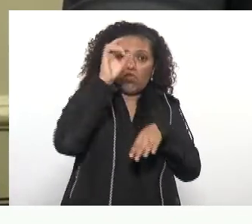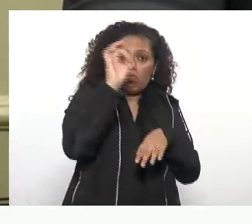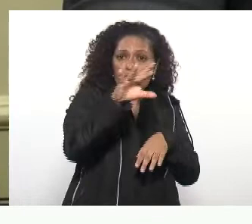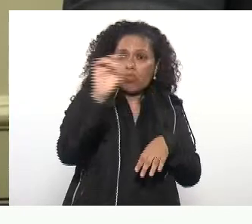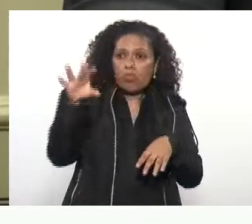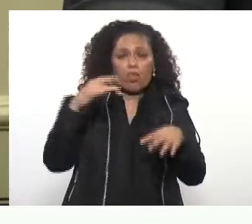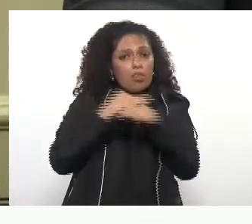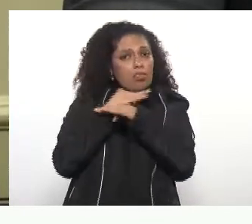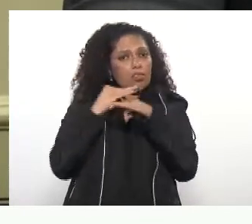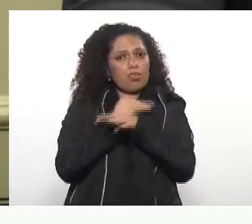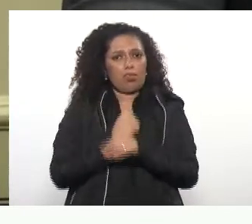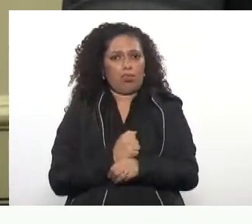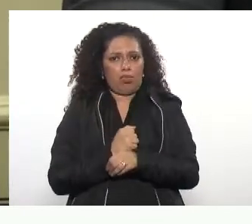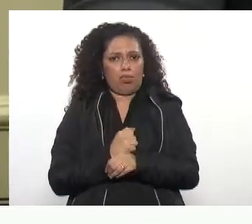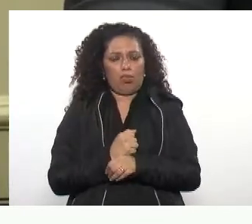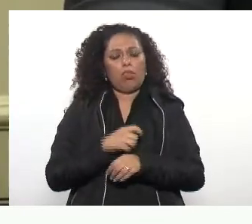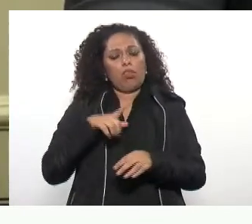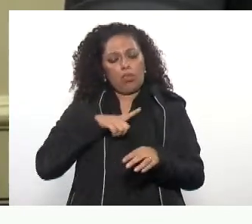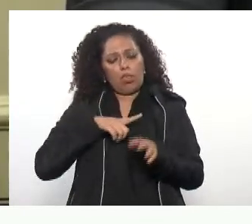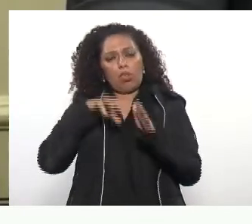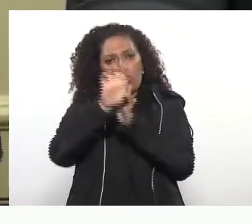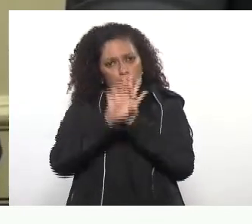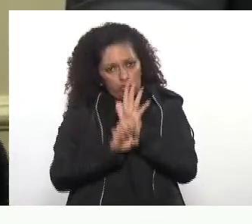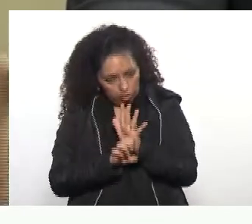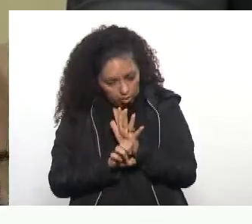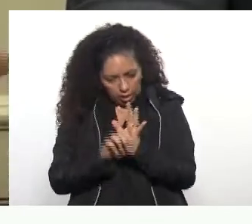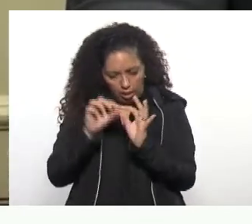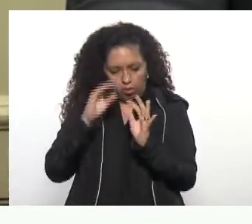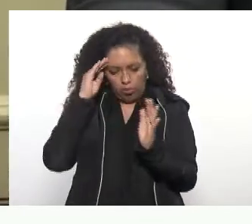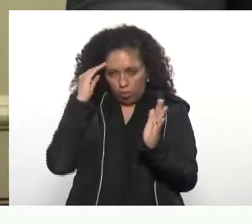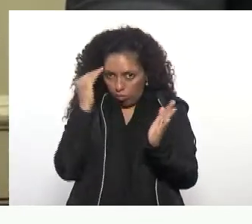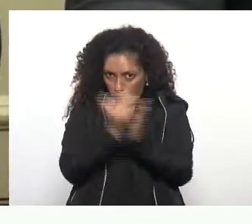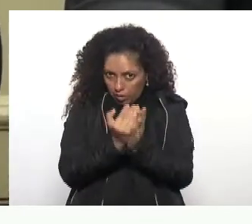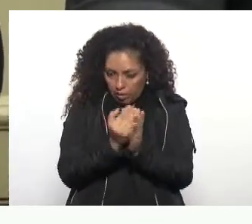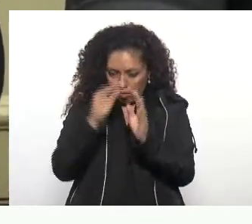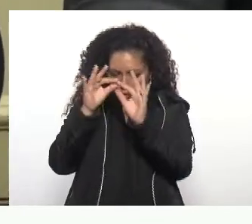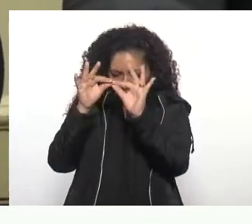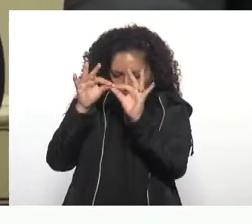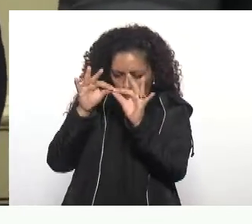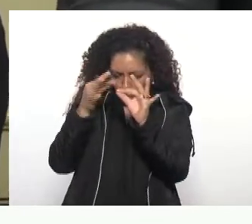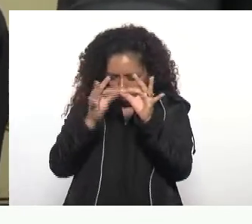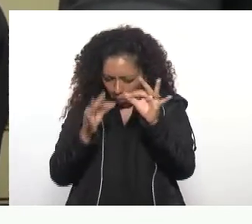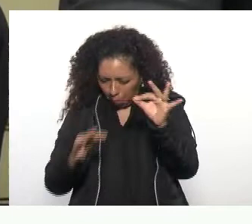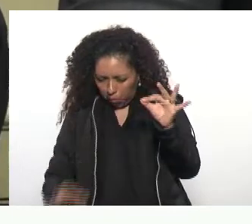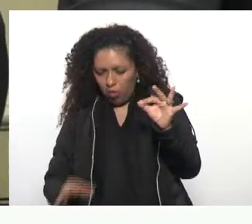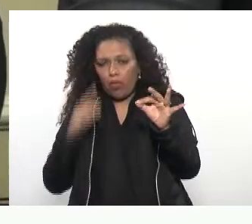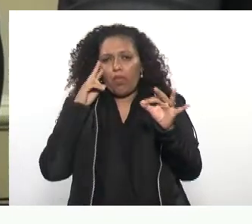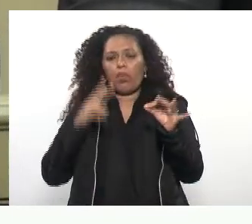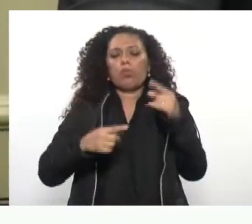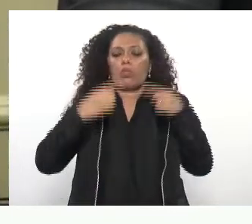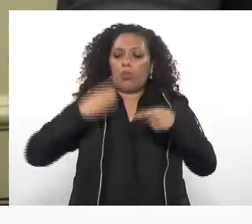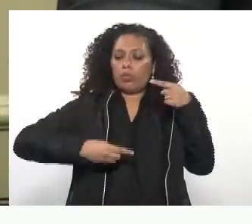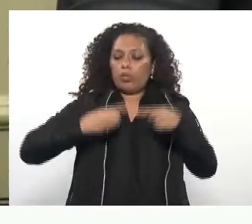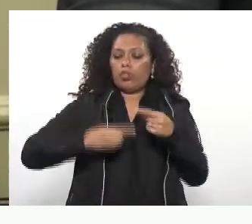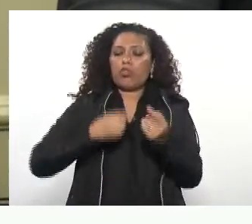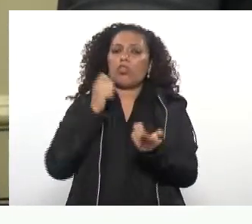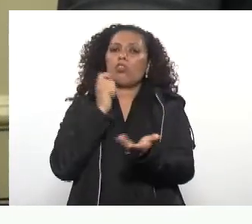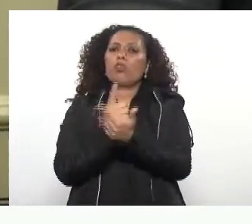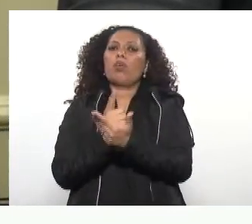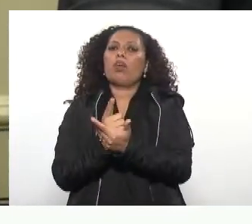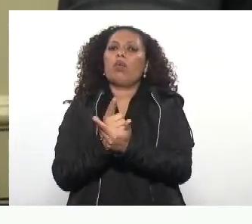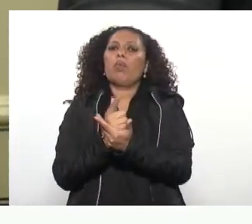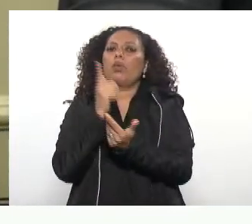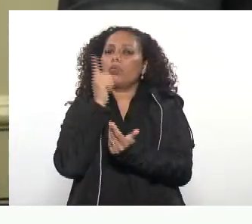quando apresenta o seu edital e ali estabelece a sua política tarifária. Então, é